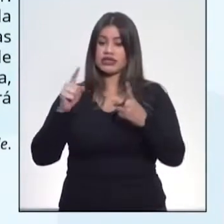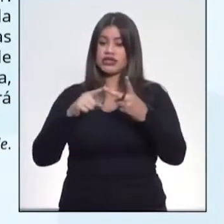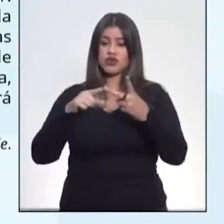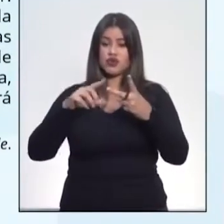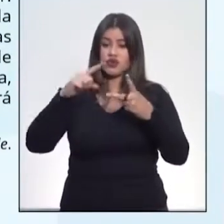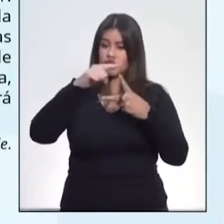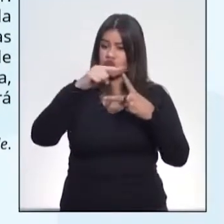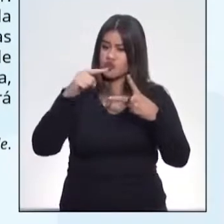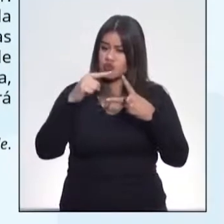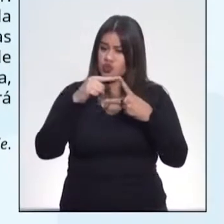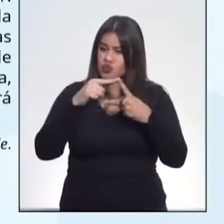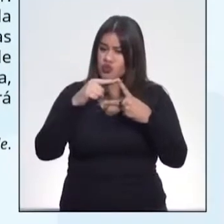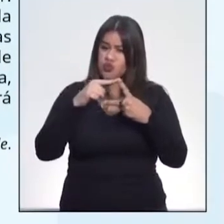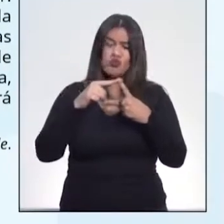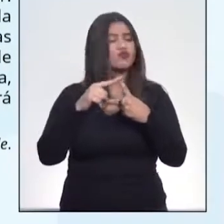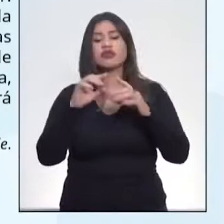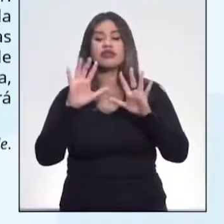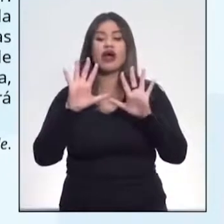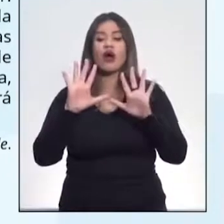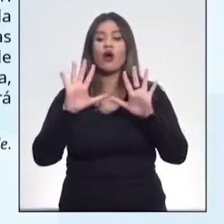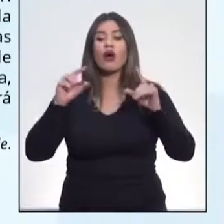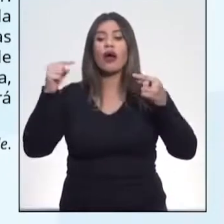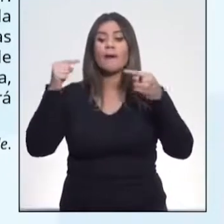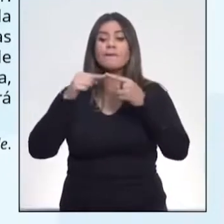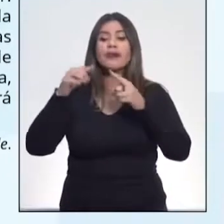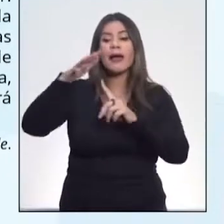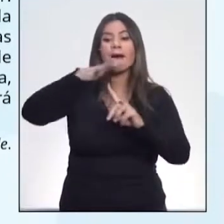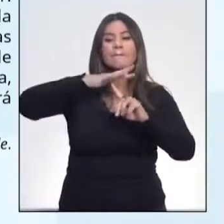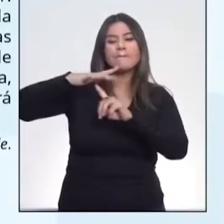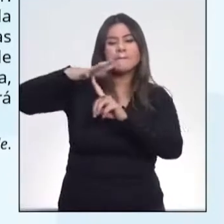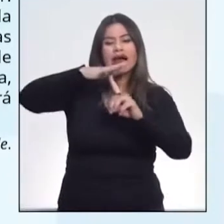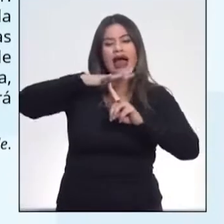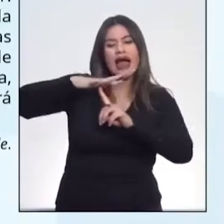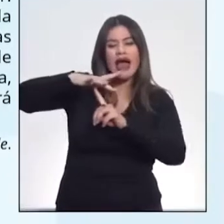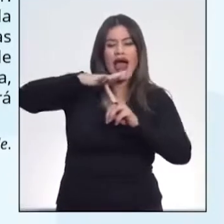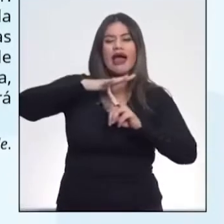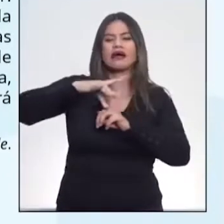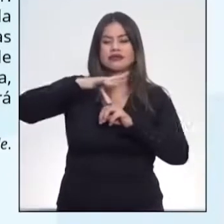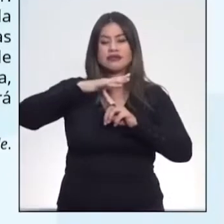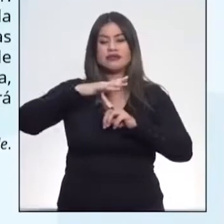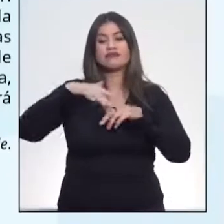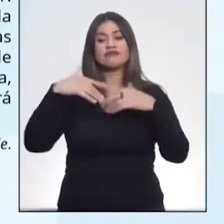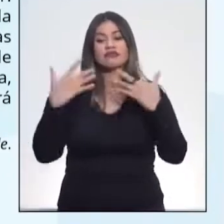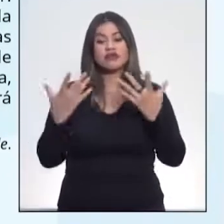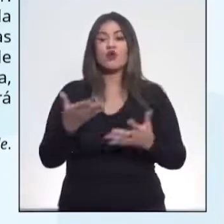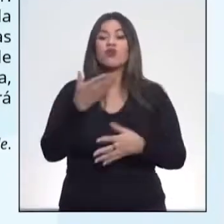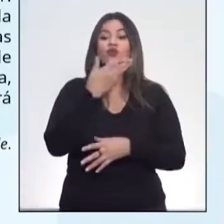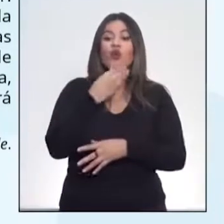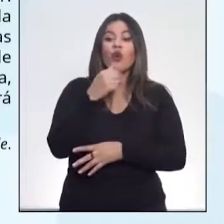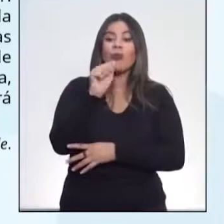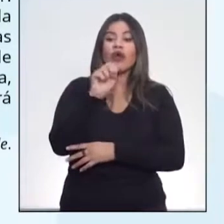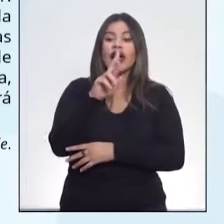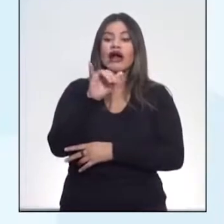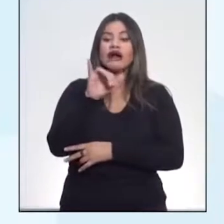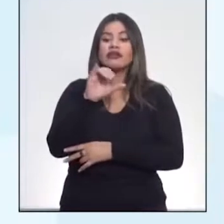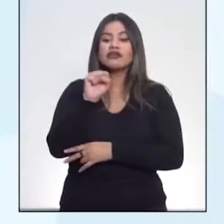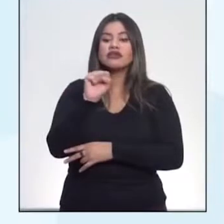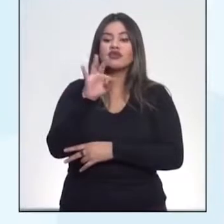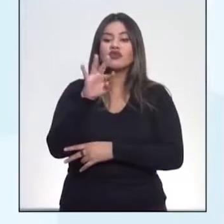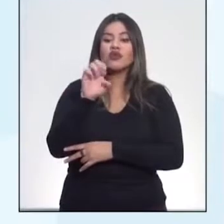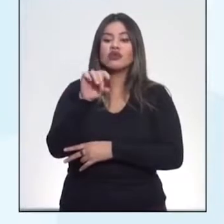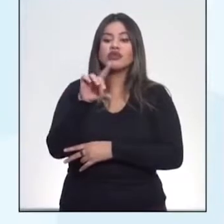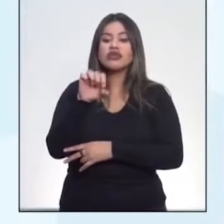é mas um grande número de Praças fortes então Aristóteles Ele está aqui descrevendo Qual é a sua cidade